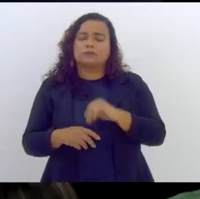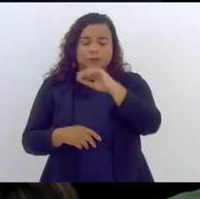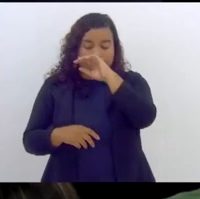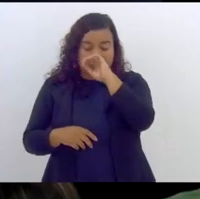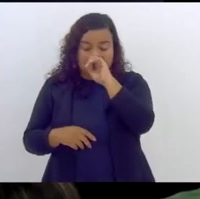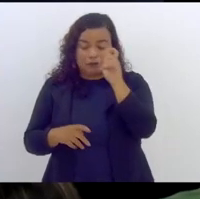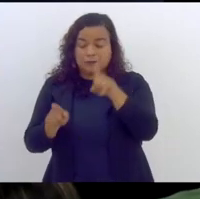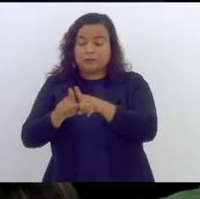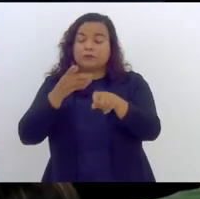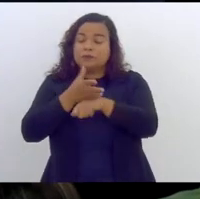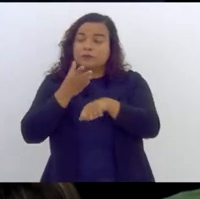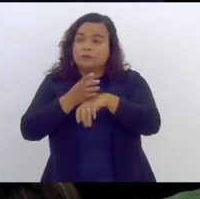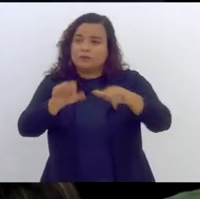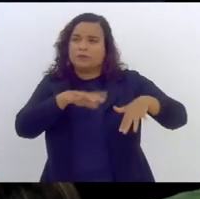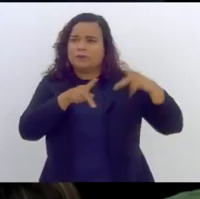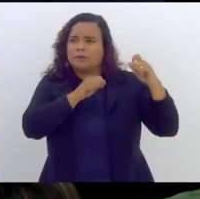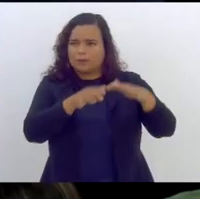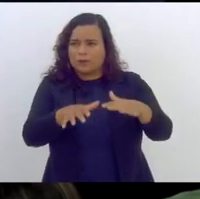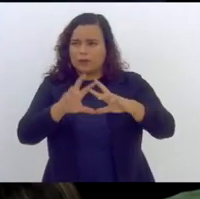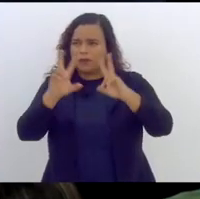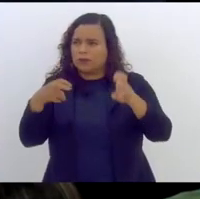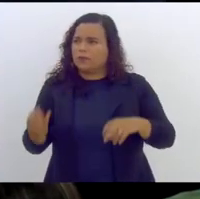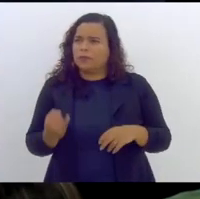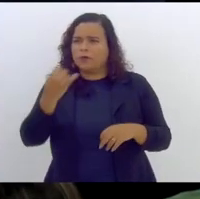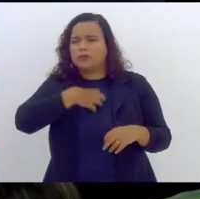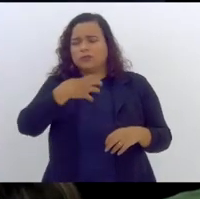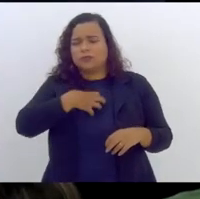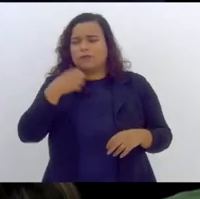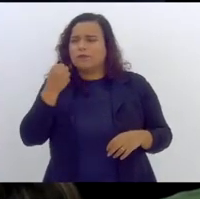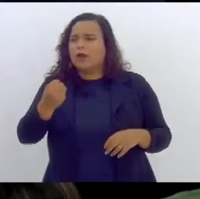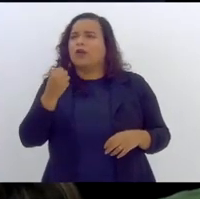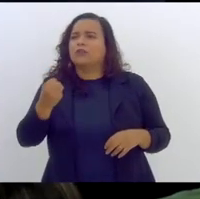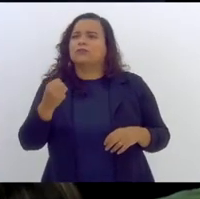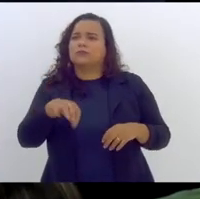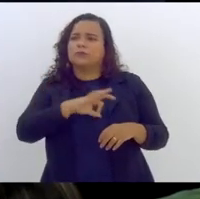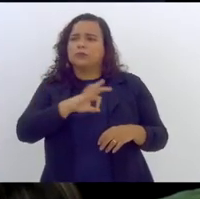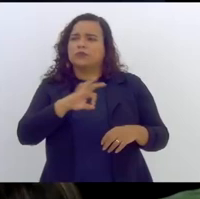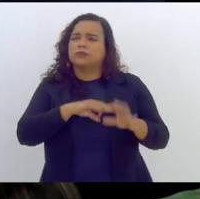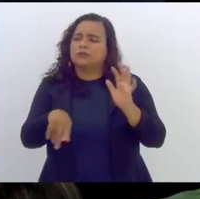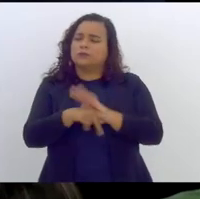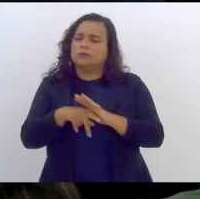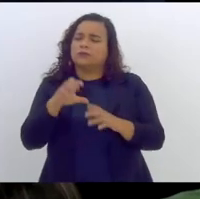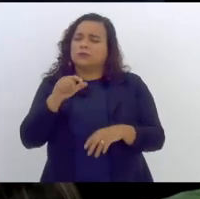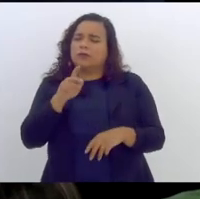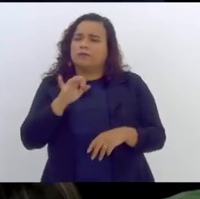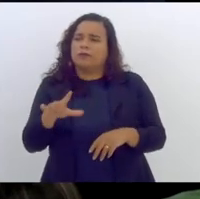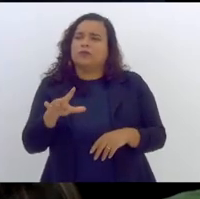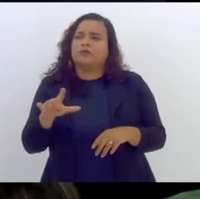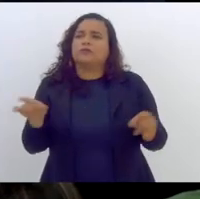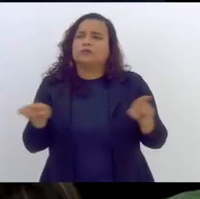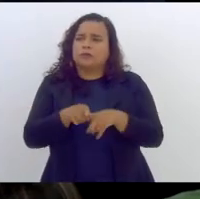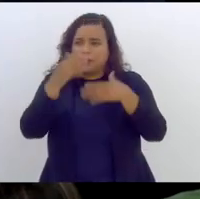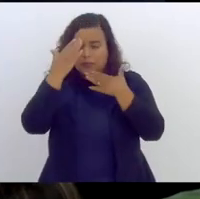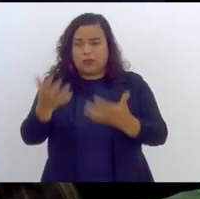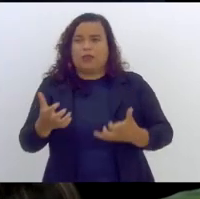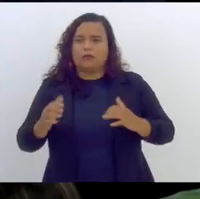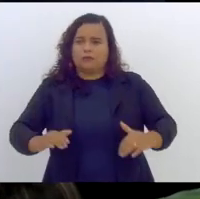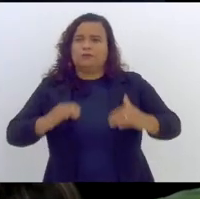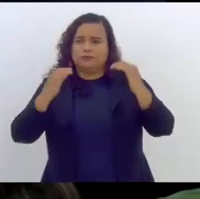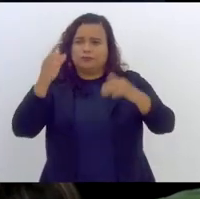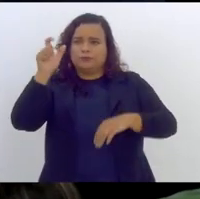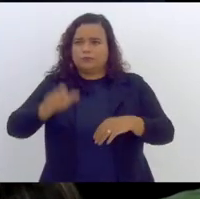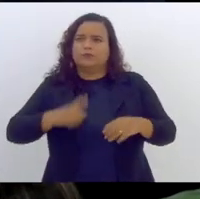participando de uma audiência pública com o tema tão sensível e tão caro para polícia civil Quero agradecer ao excelentíssimo